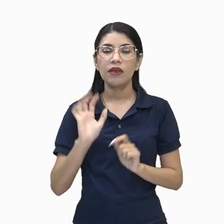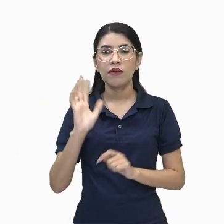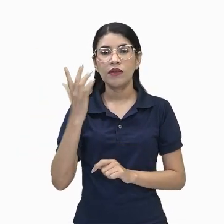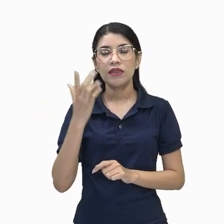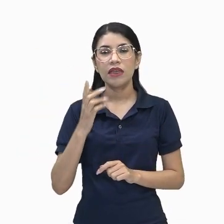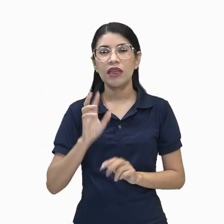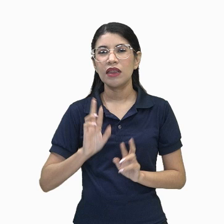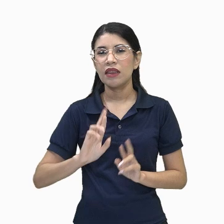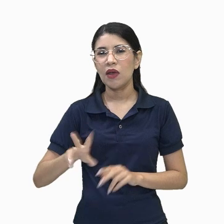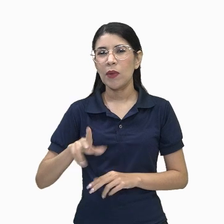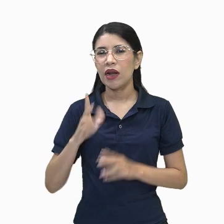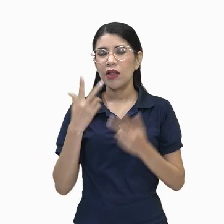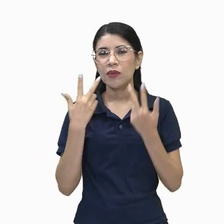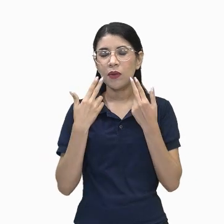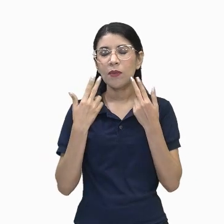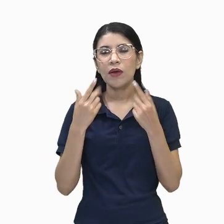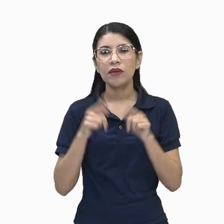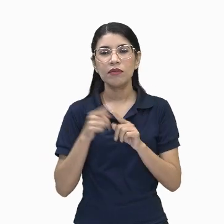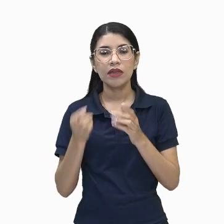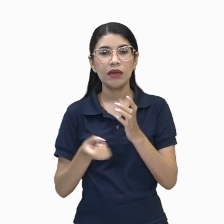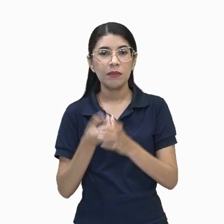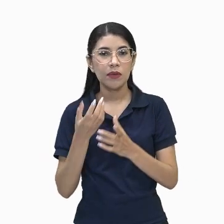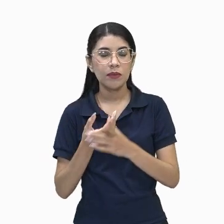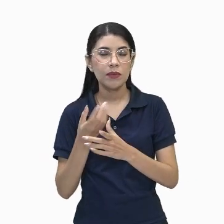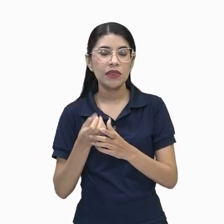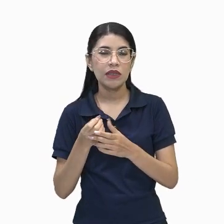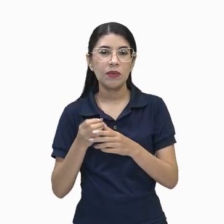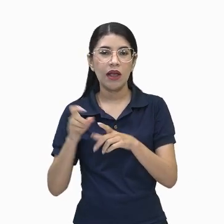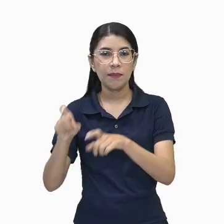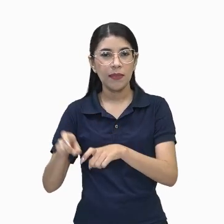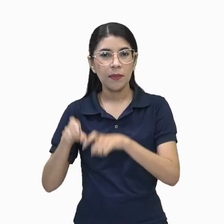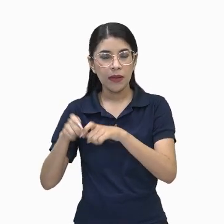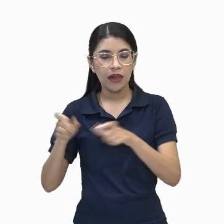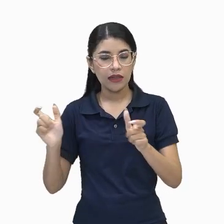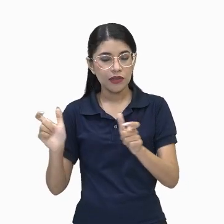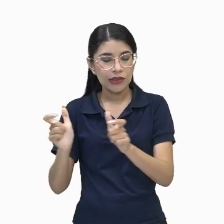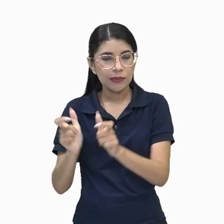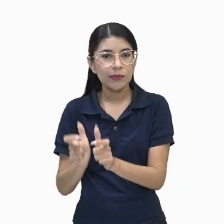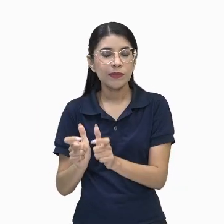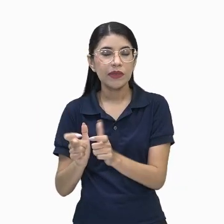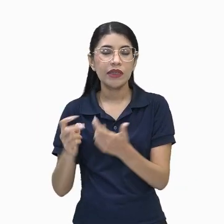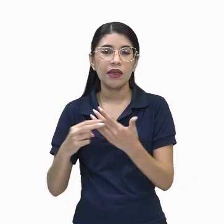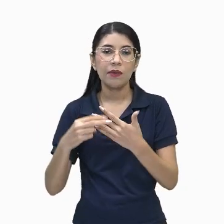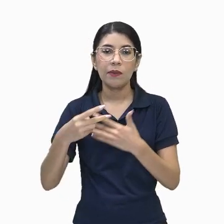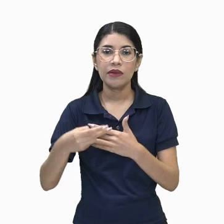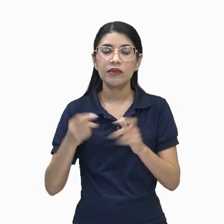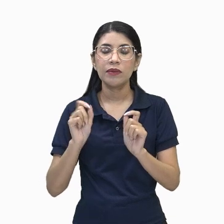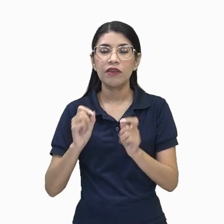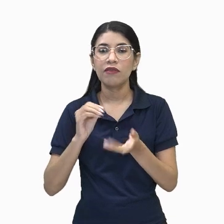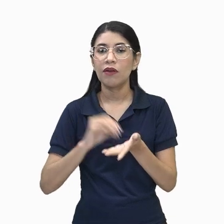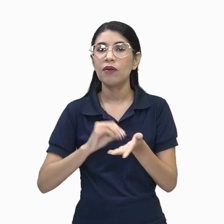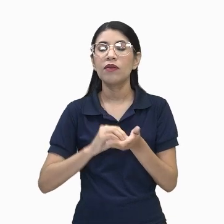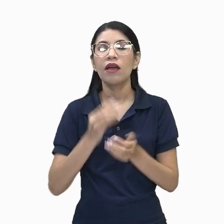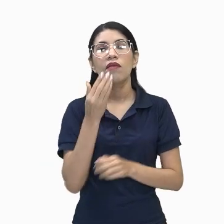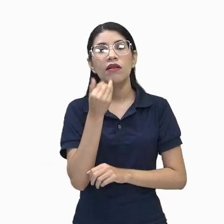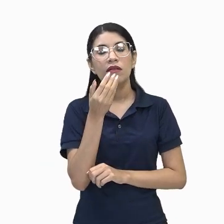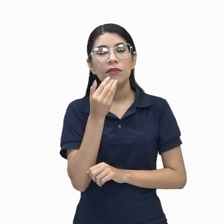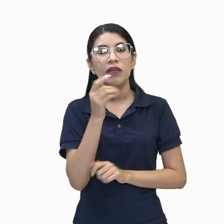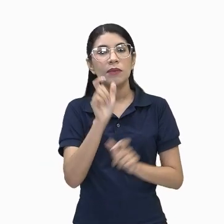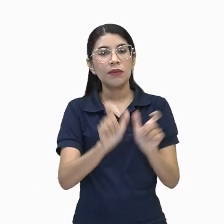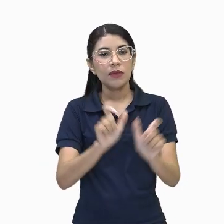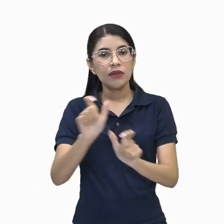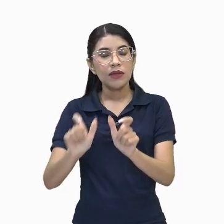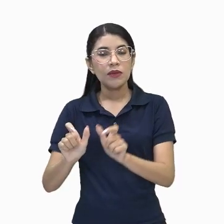da normalidade, a produção rural ela era diminuída e, consequentemente, não tinha alimento para todo mundo, o que fazia com que a